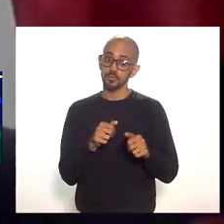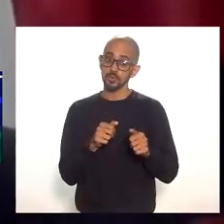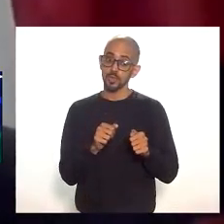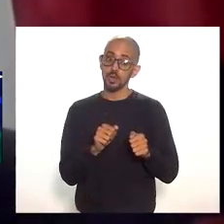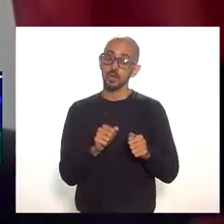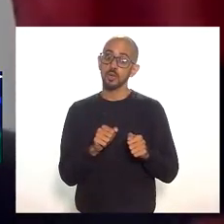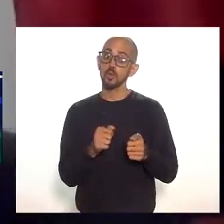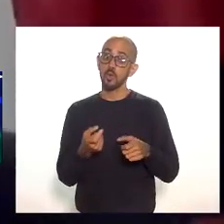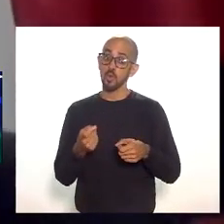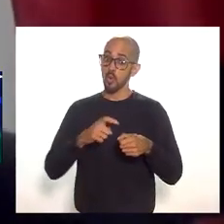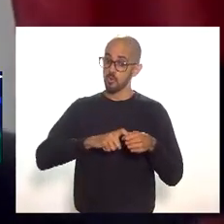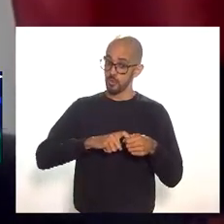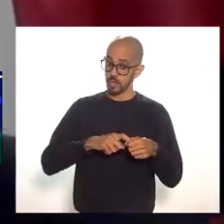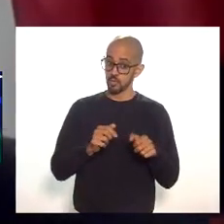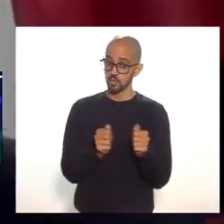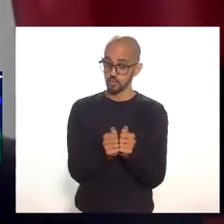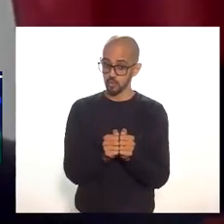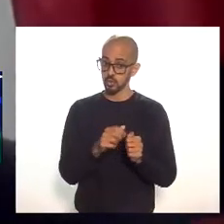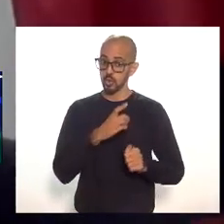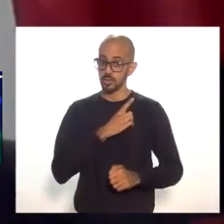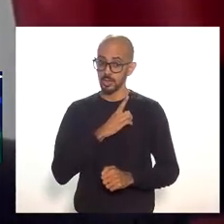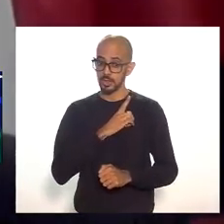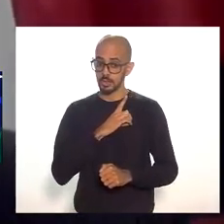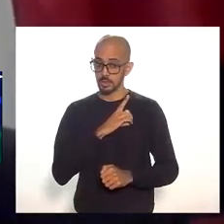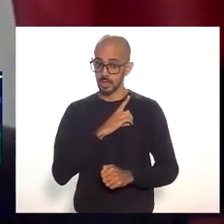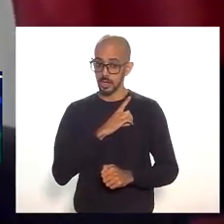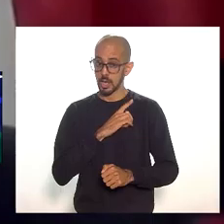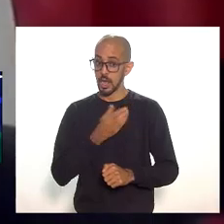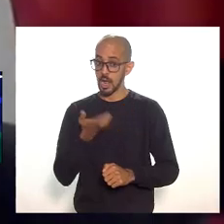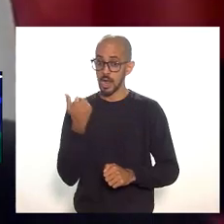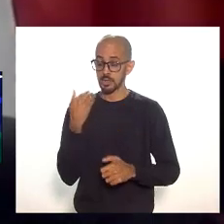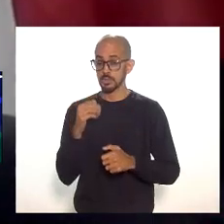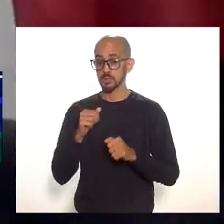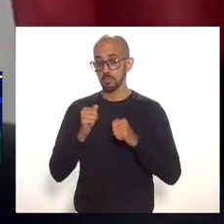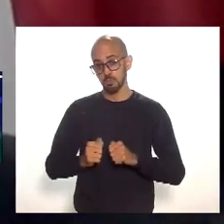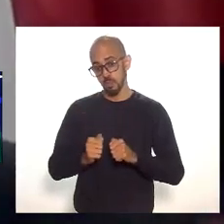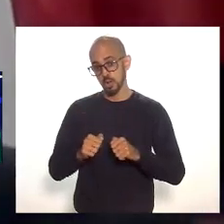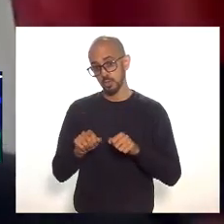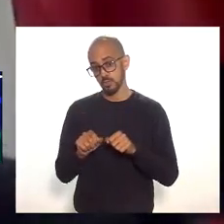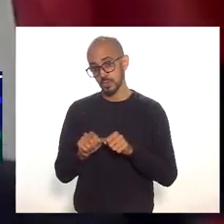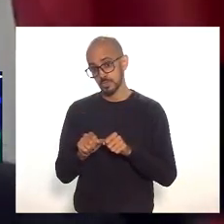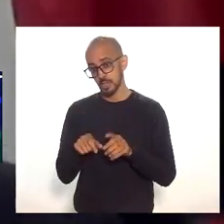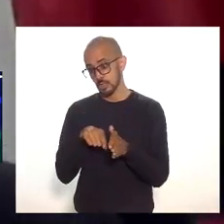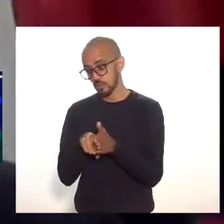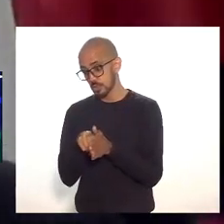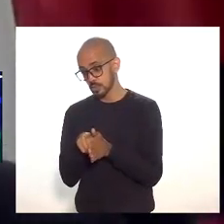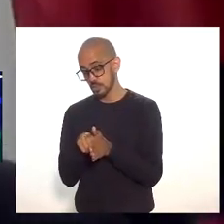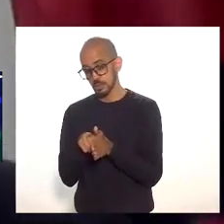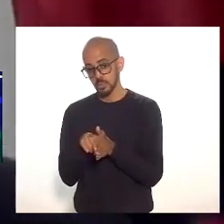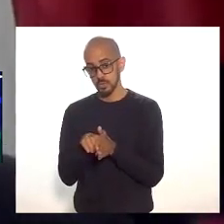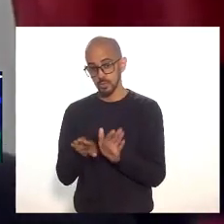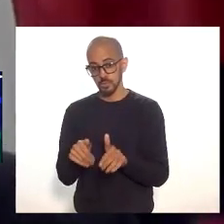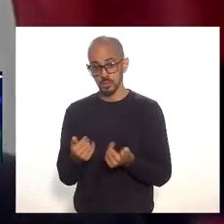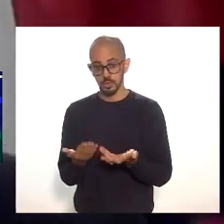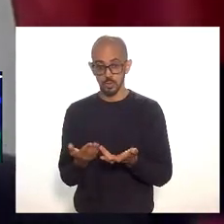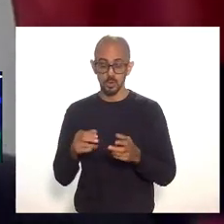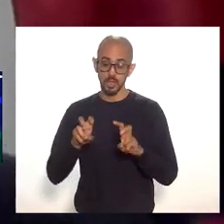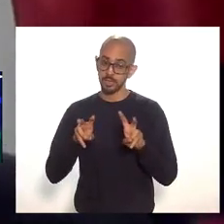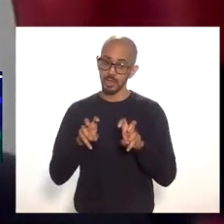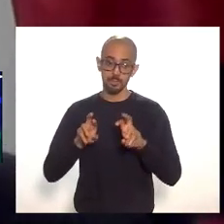convênio com o DETRAN, podiam fazer essa fiscalização. Então, eu entendo que são temas